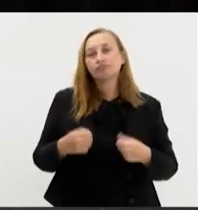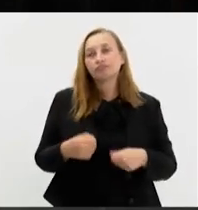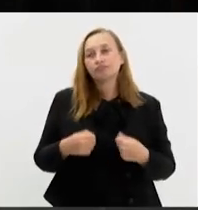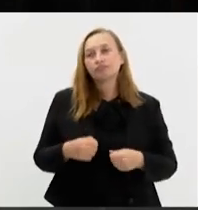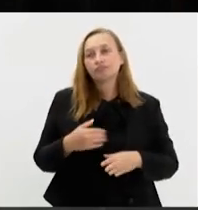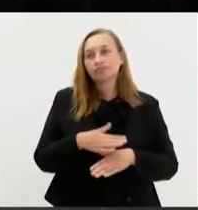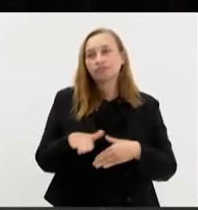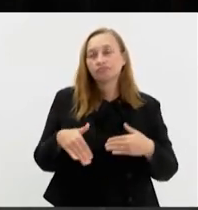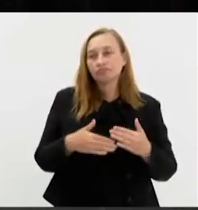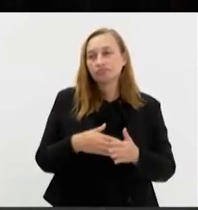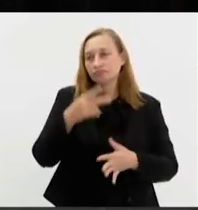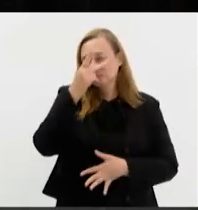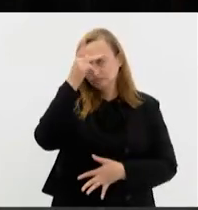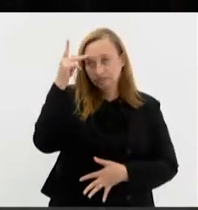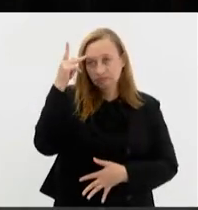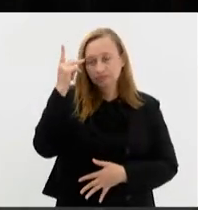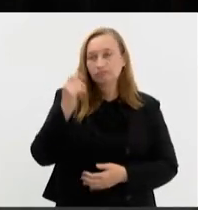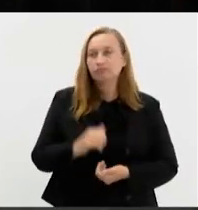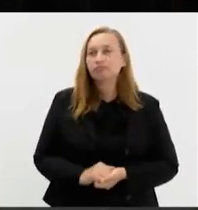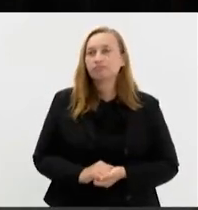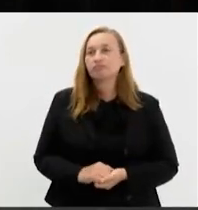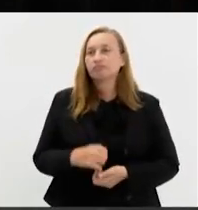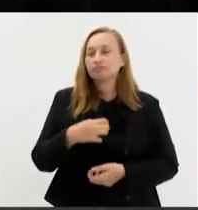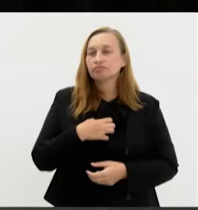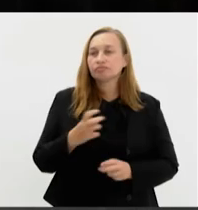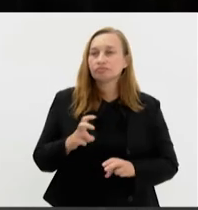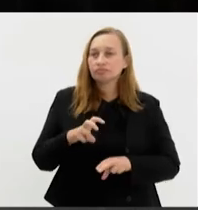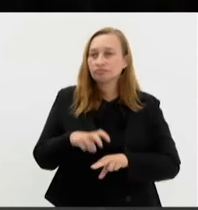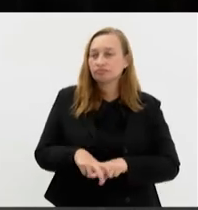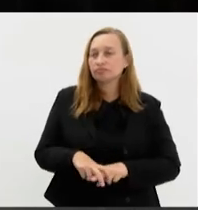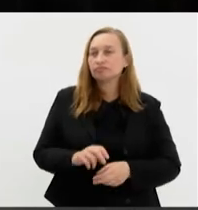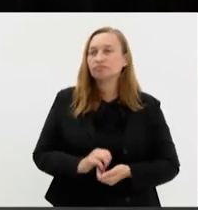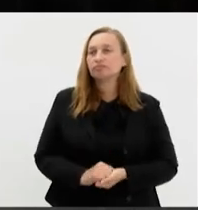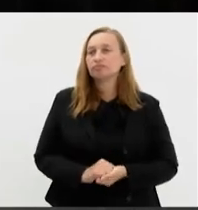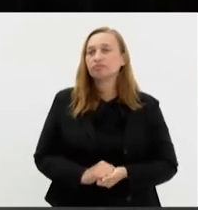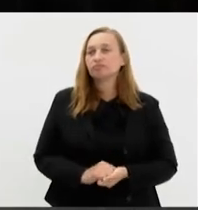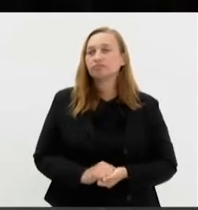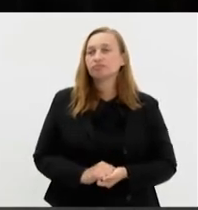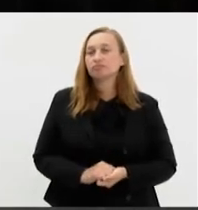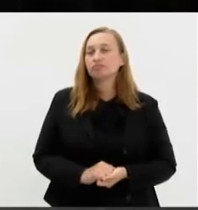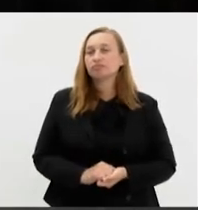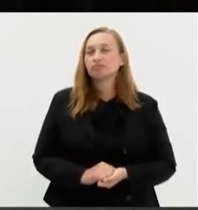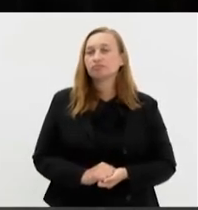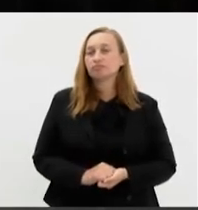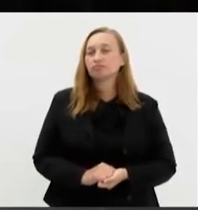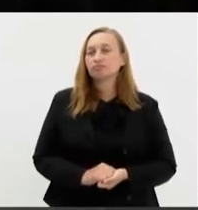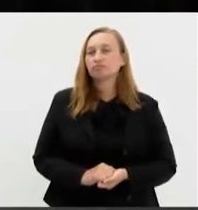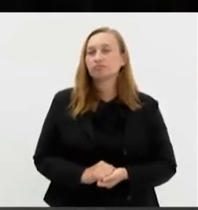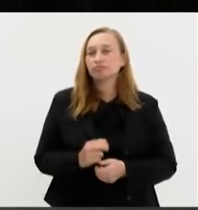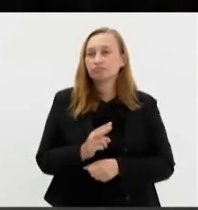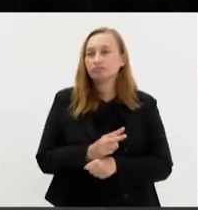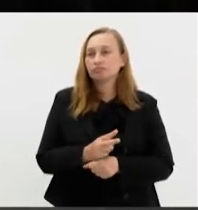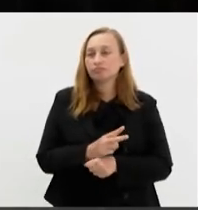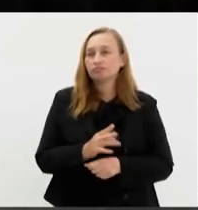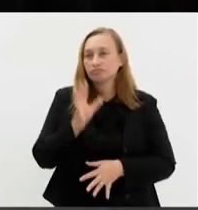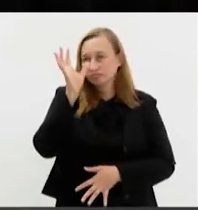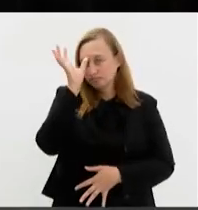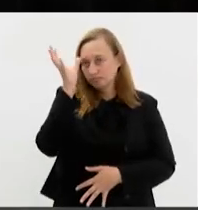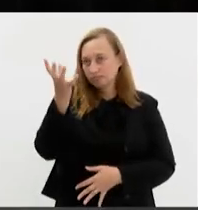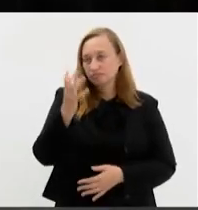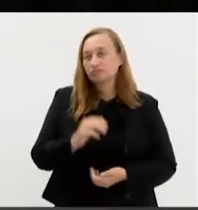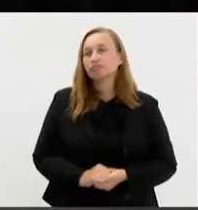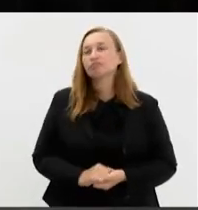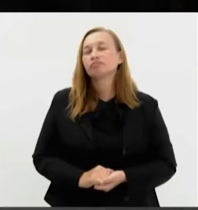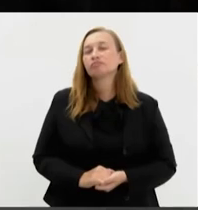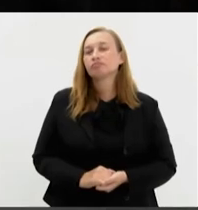todo mundo eh sente à mesa e e busque soluções né alguns parâmetros